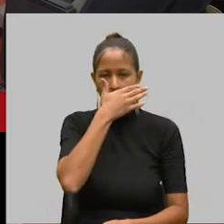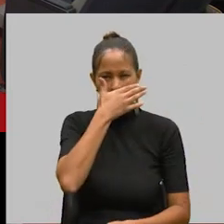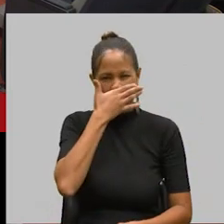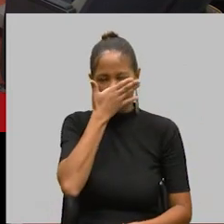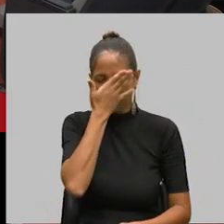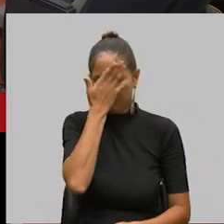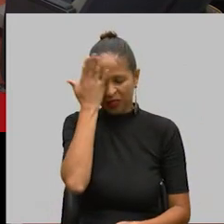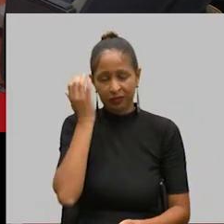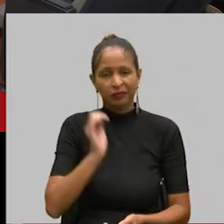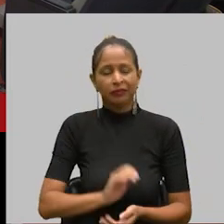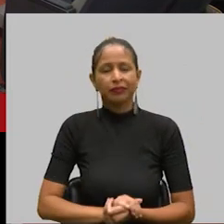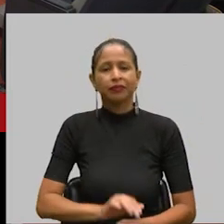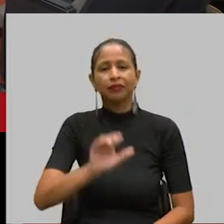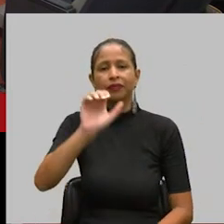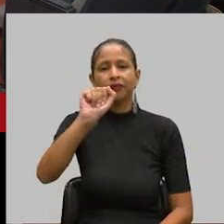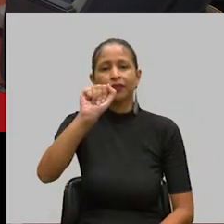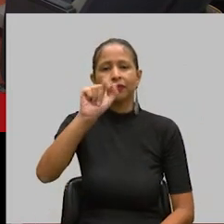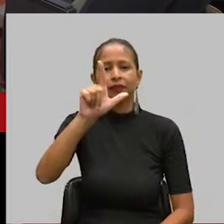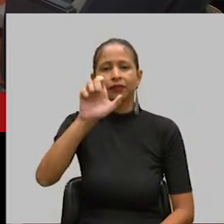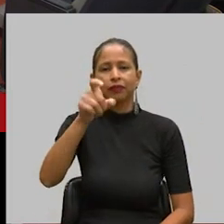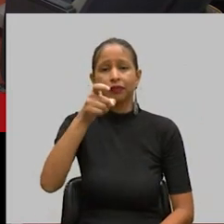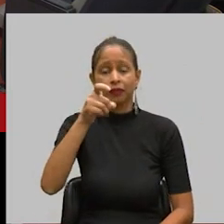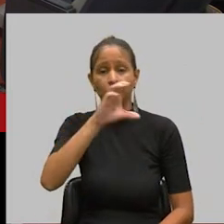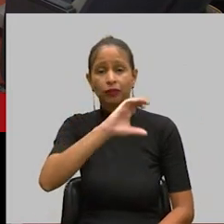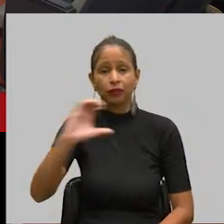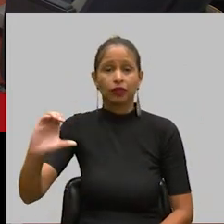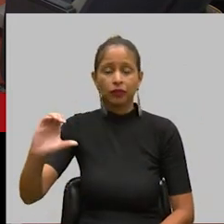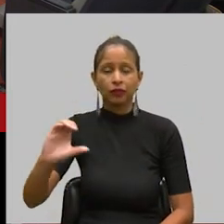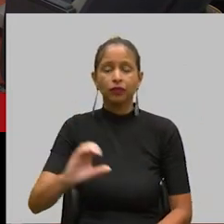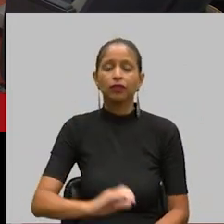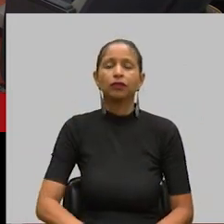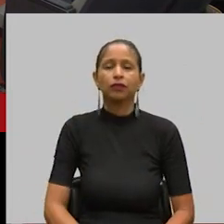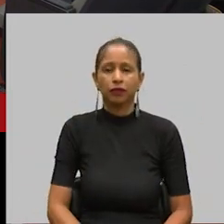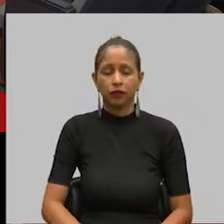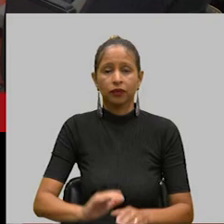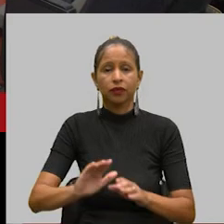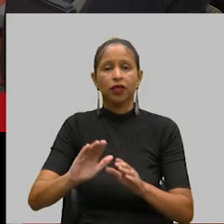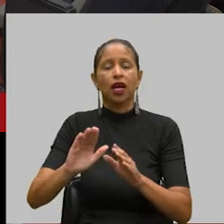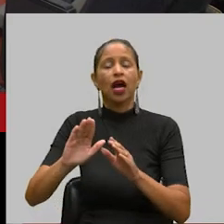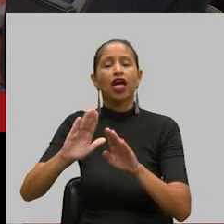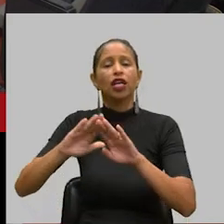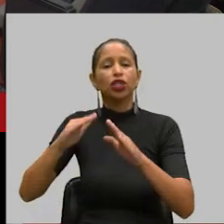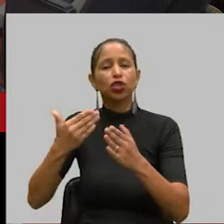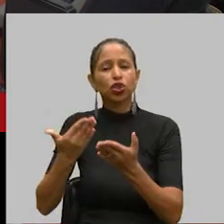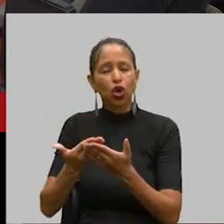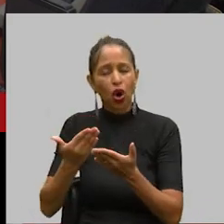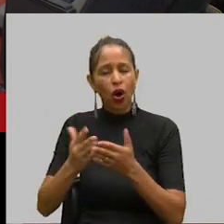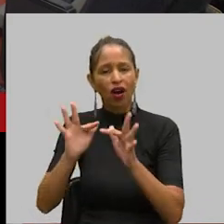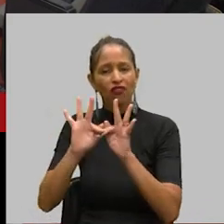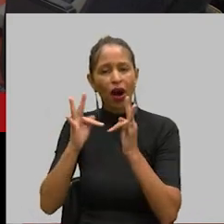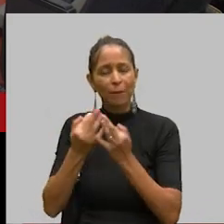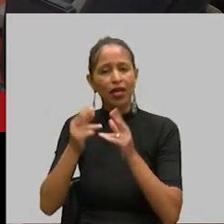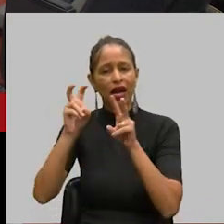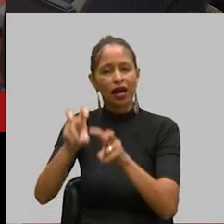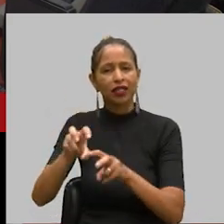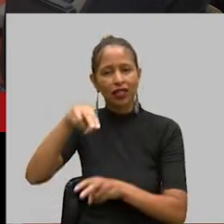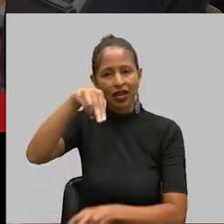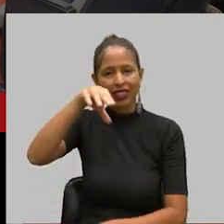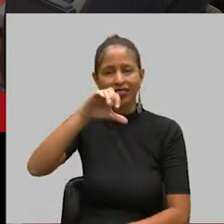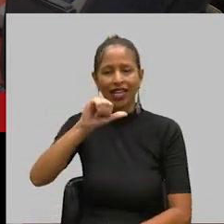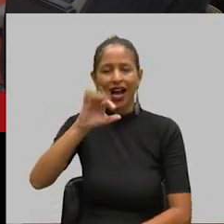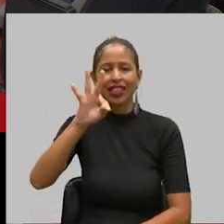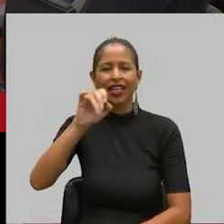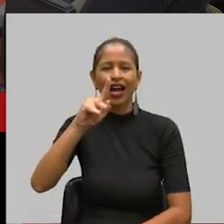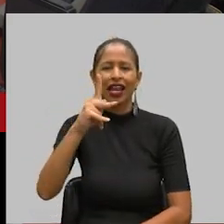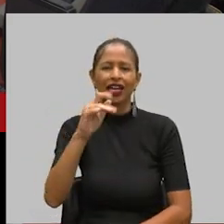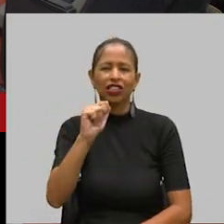agora senhora Alex Pires Andrade coordenador do efan escola família Agrícola de natalândia bom dia Alex